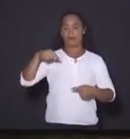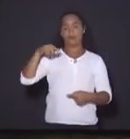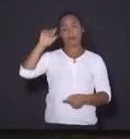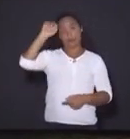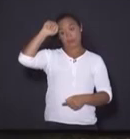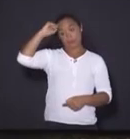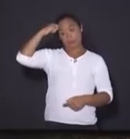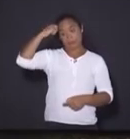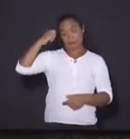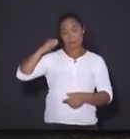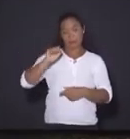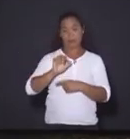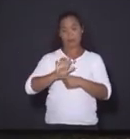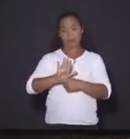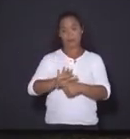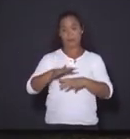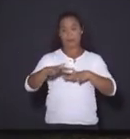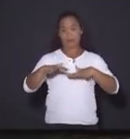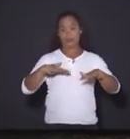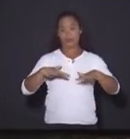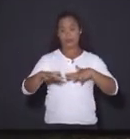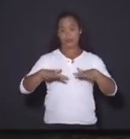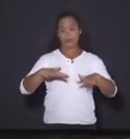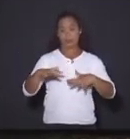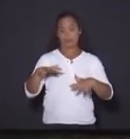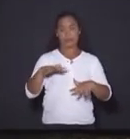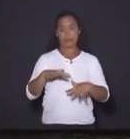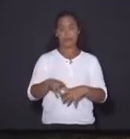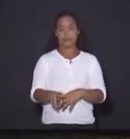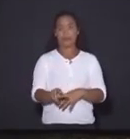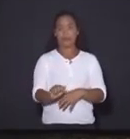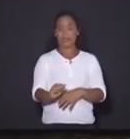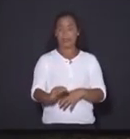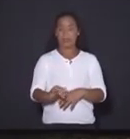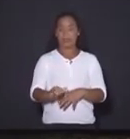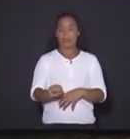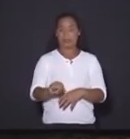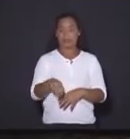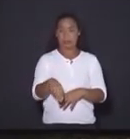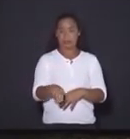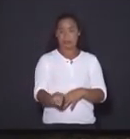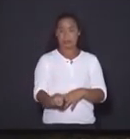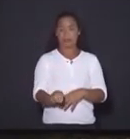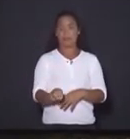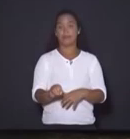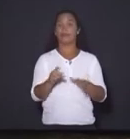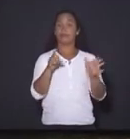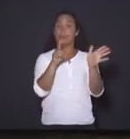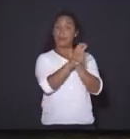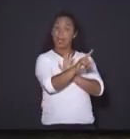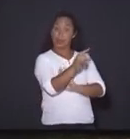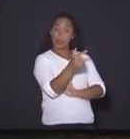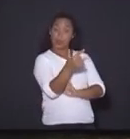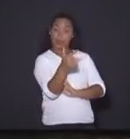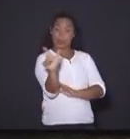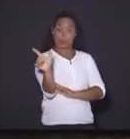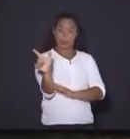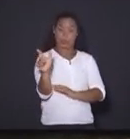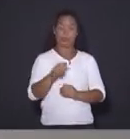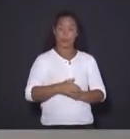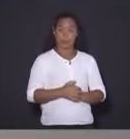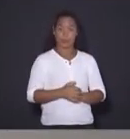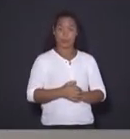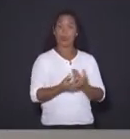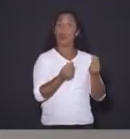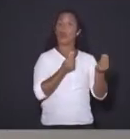protagonismo do movimento negro a outra pergunta para a nossa reflexão quando compreender